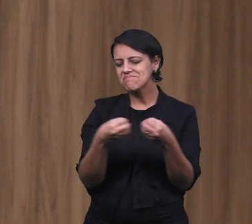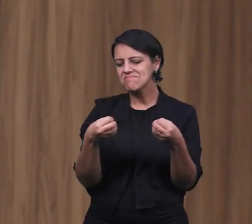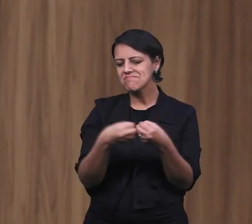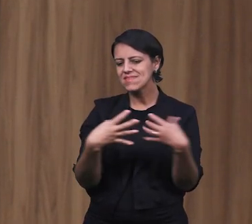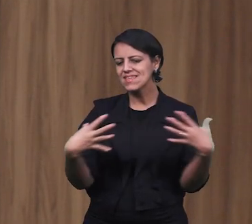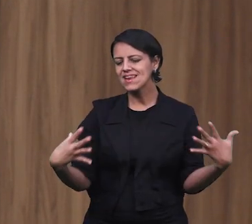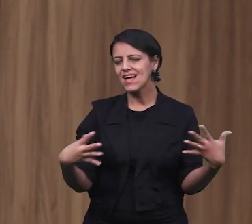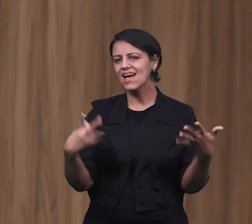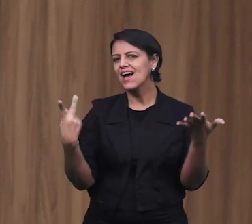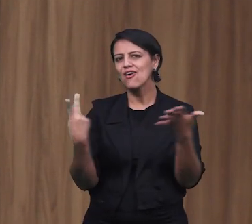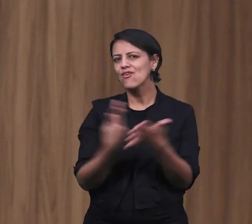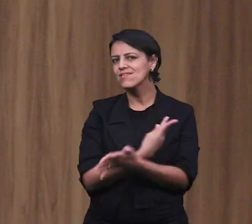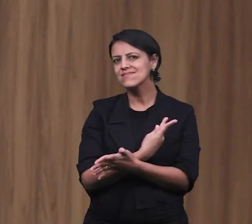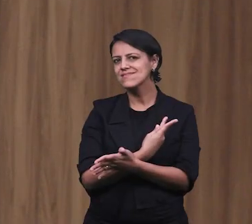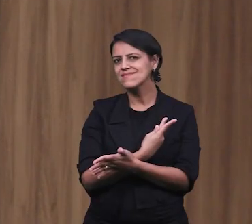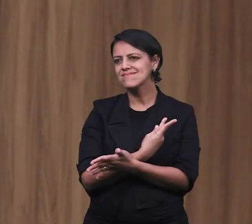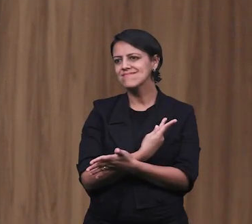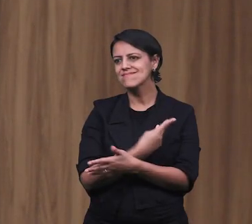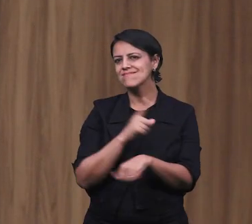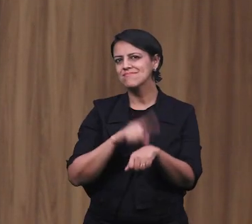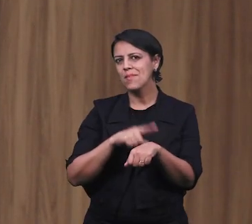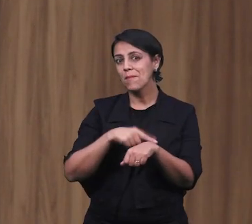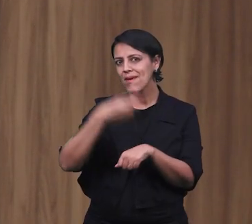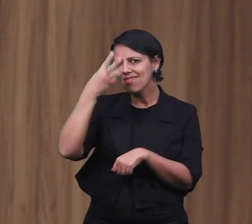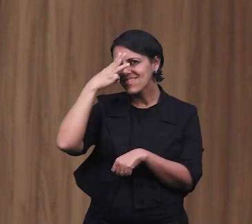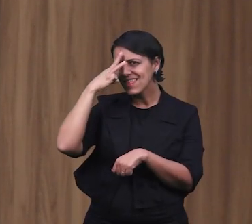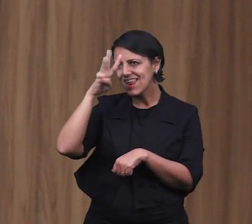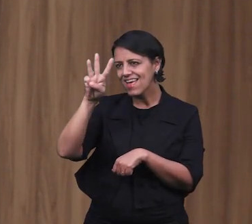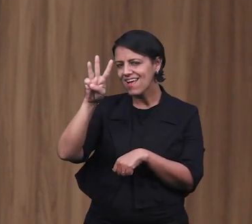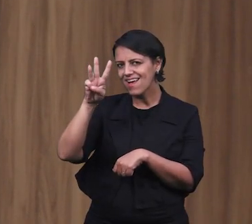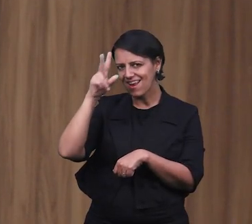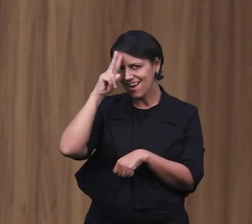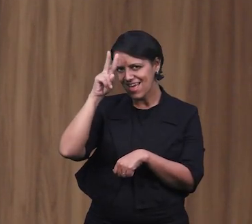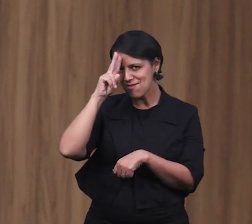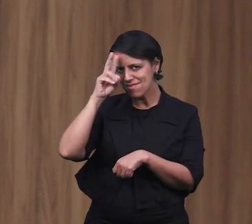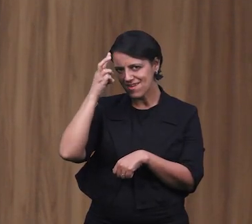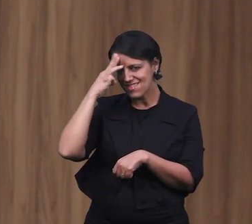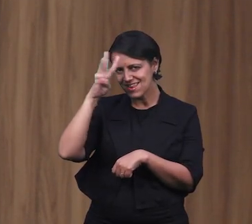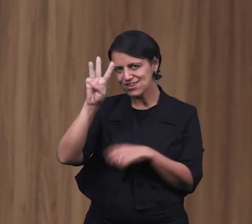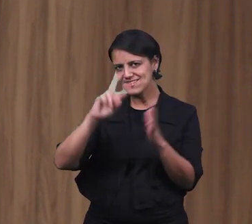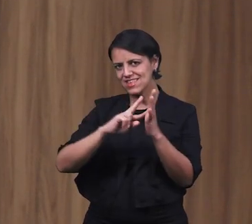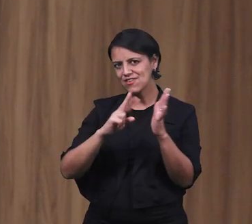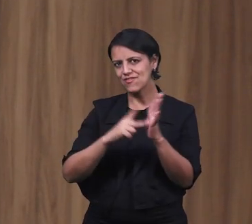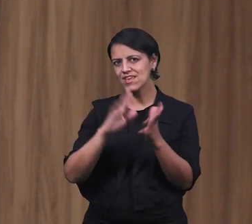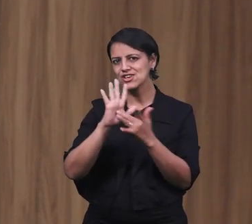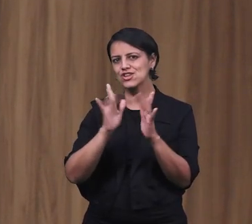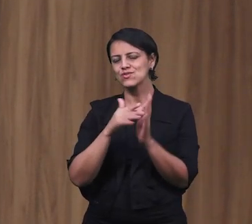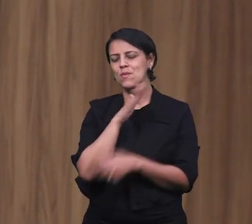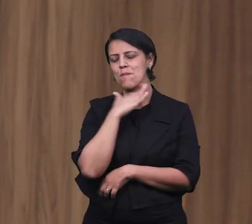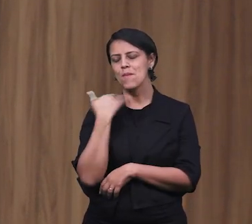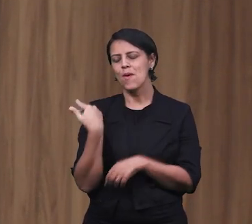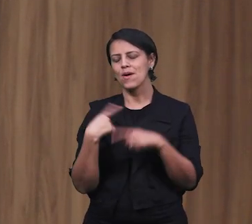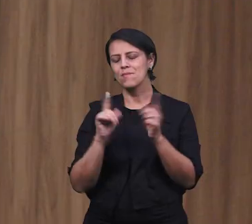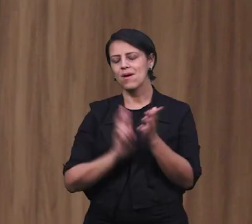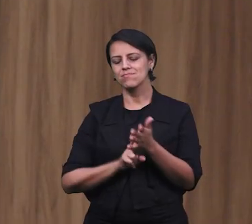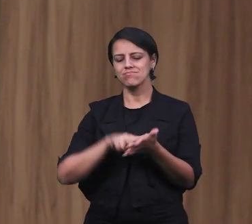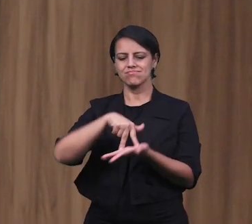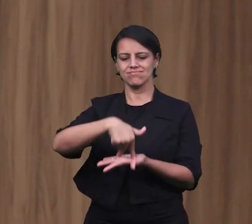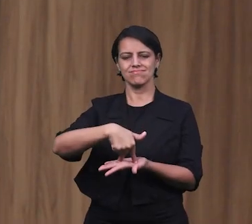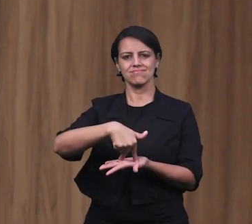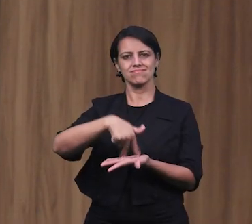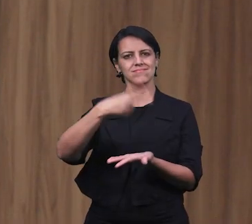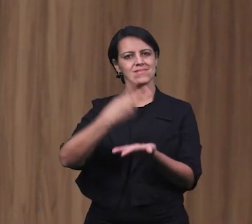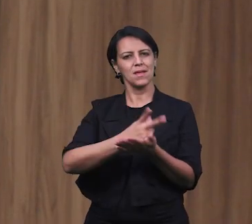só acontece quando aqueles 3 dias que representam morte e ressurreição de Jesus, ele é lembrado e